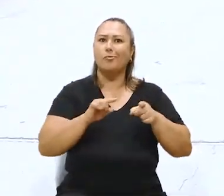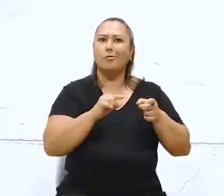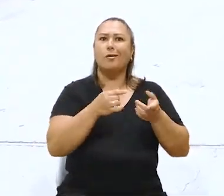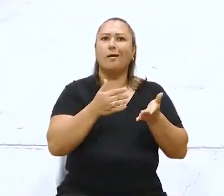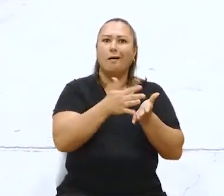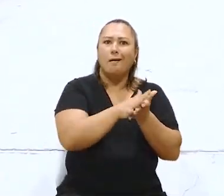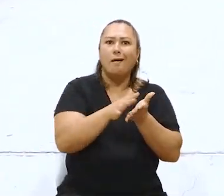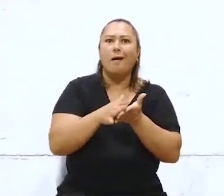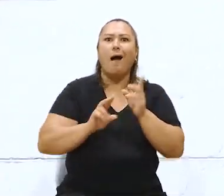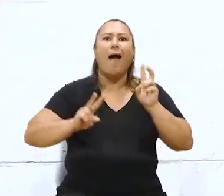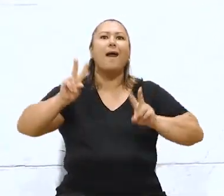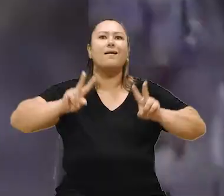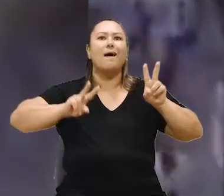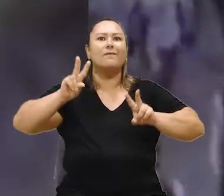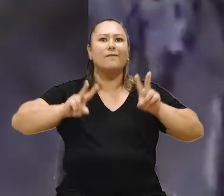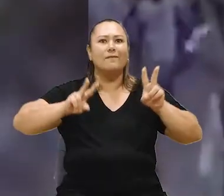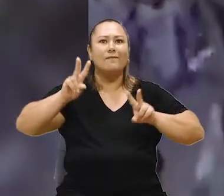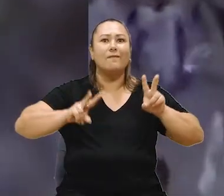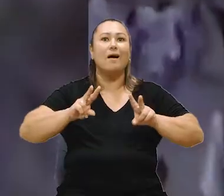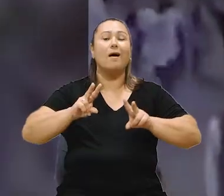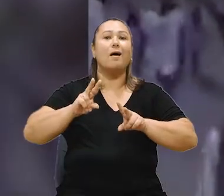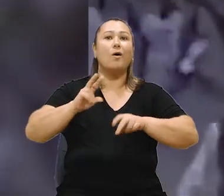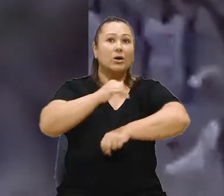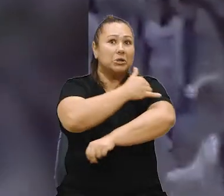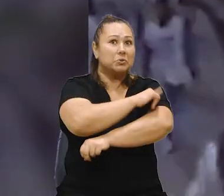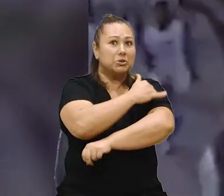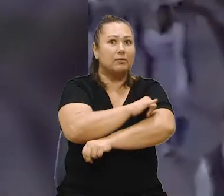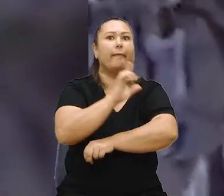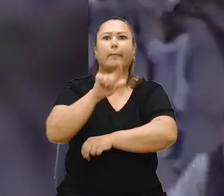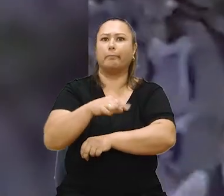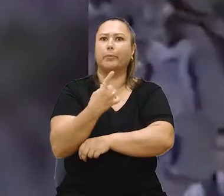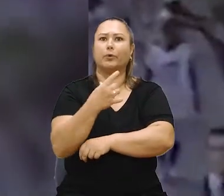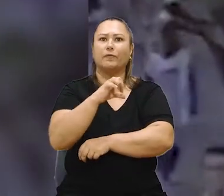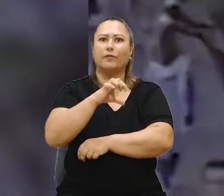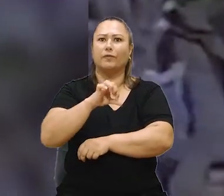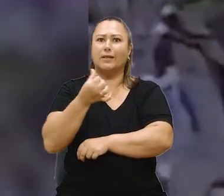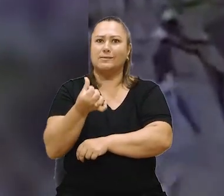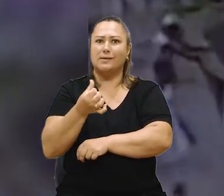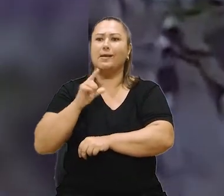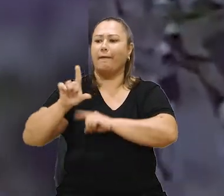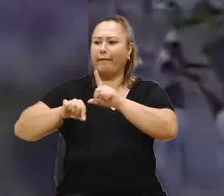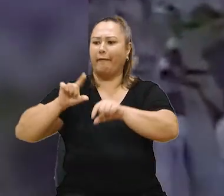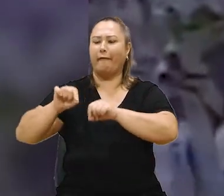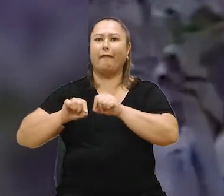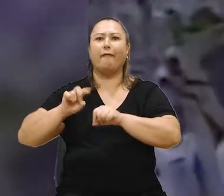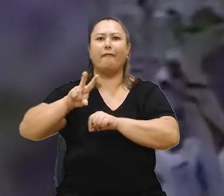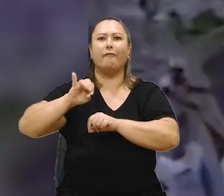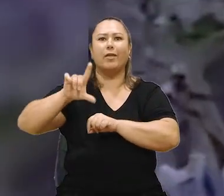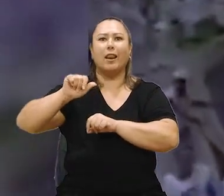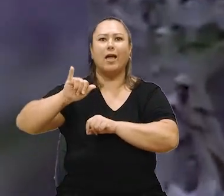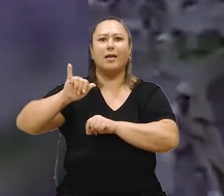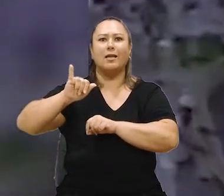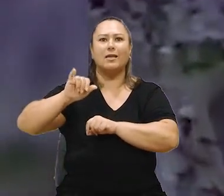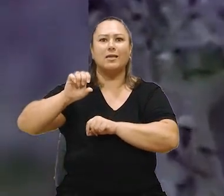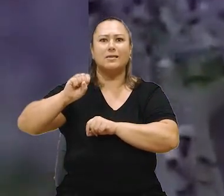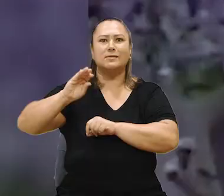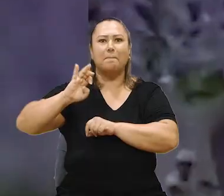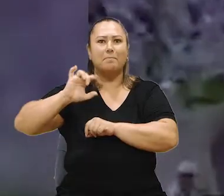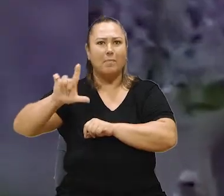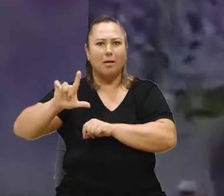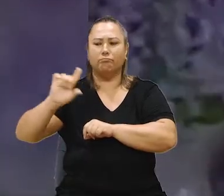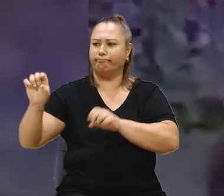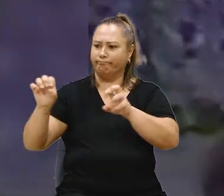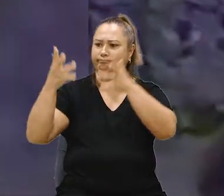enredo do Carnaval no Rio de Janeiro. Foi na edição de 96. A festa foi o tema escolhido pela Vila Isabel, uma grande